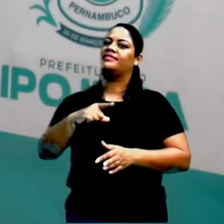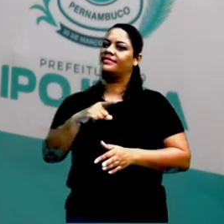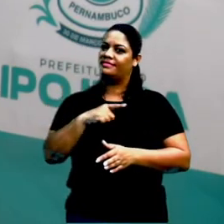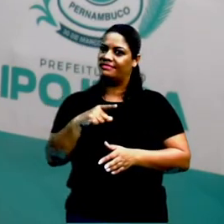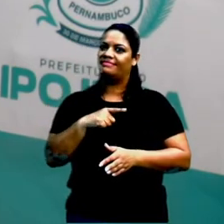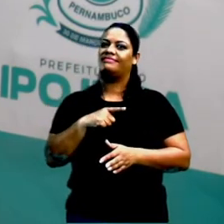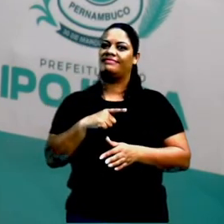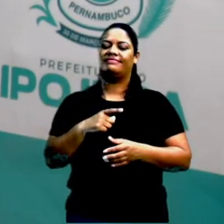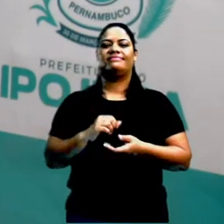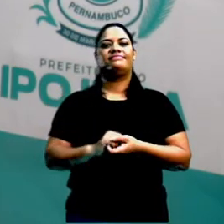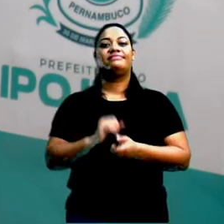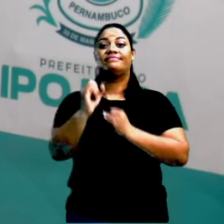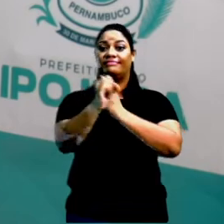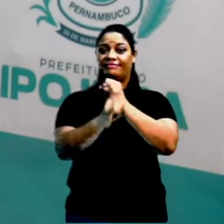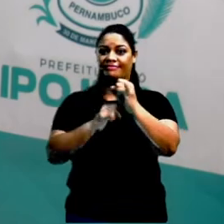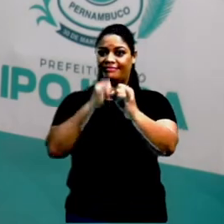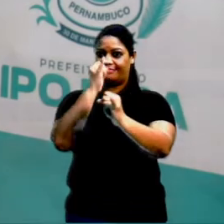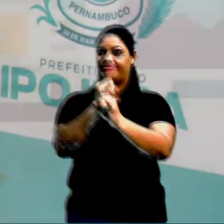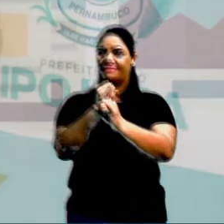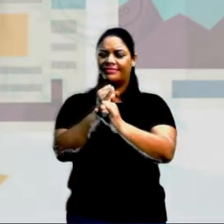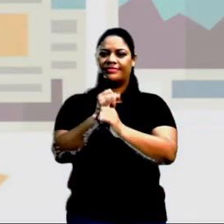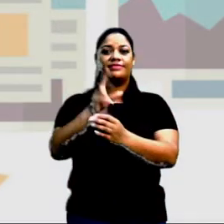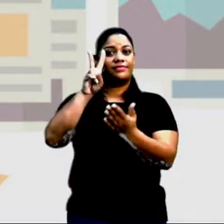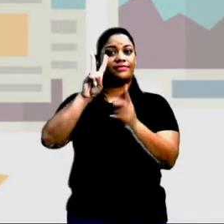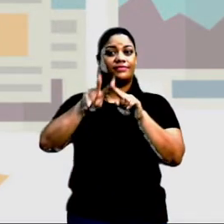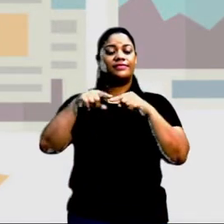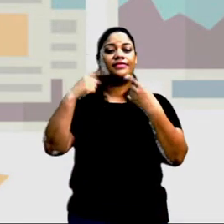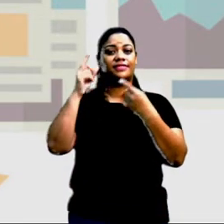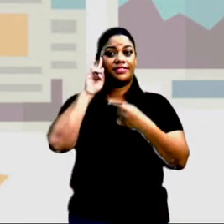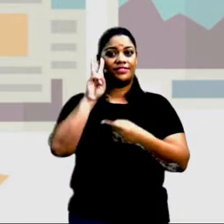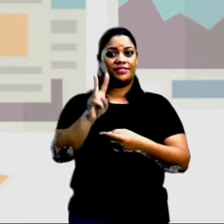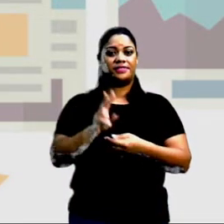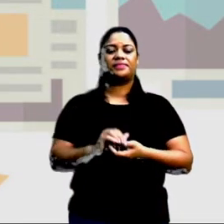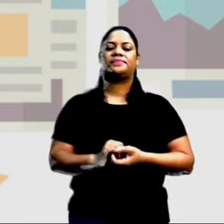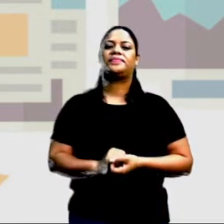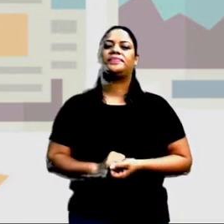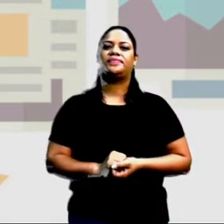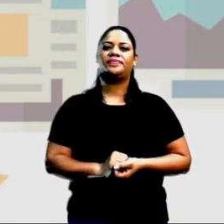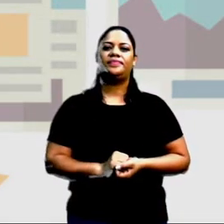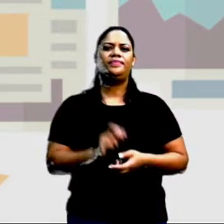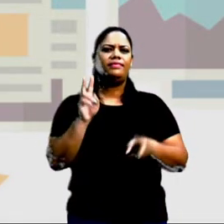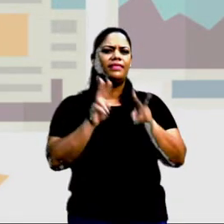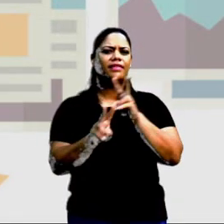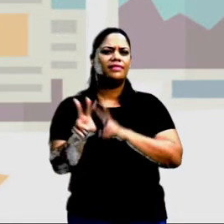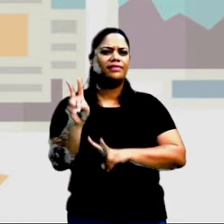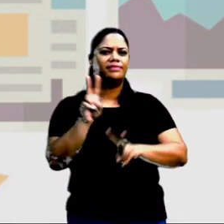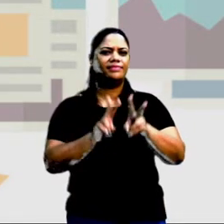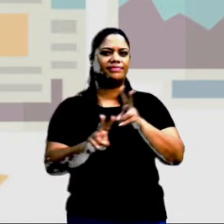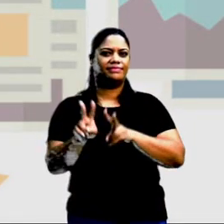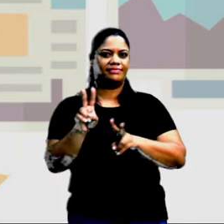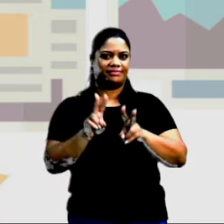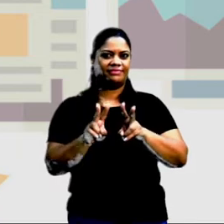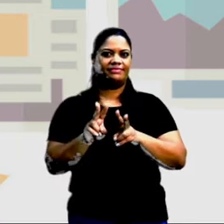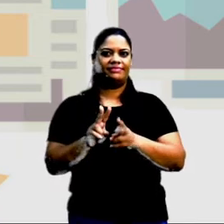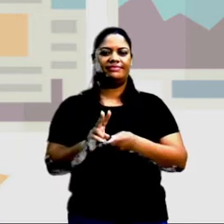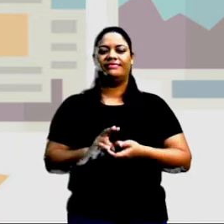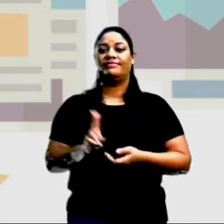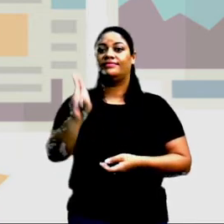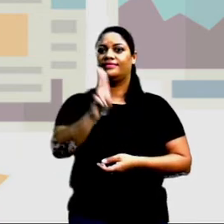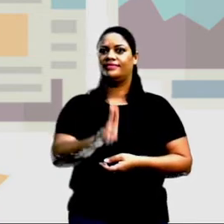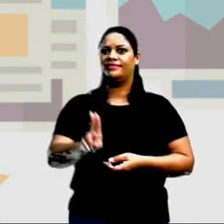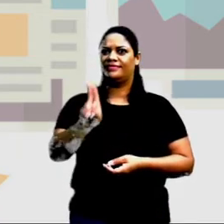na nossa internet. Vamos ler mais um pouco? Observe, vamos observar o